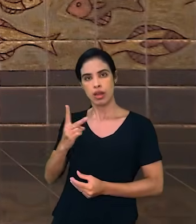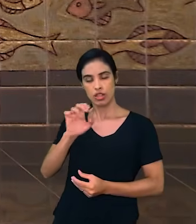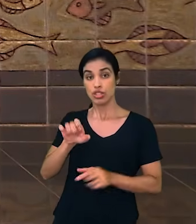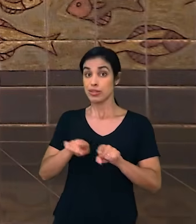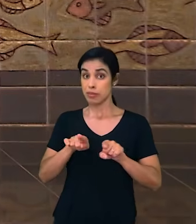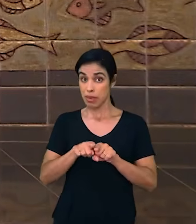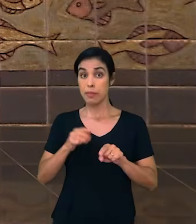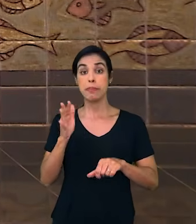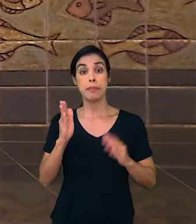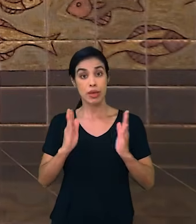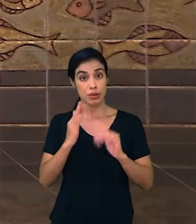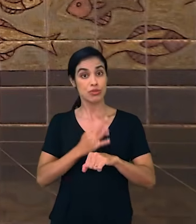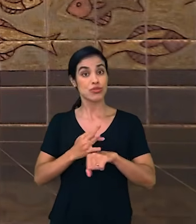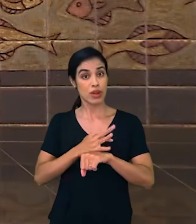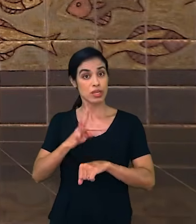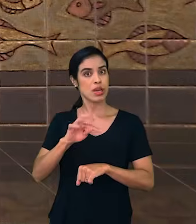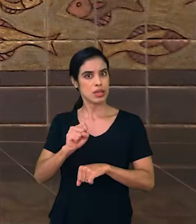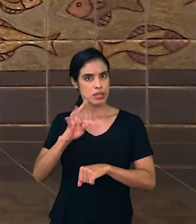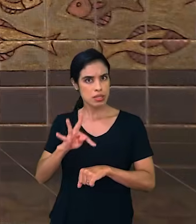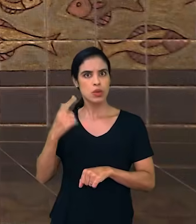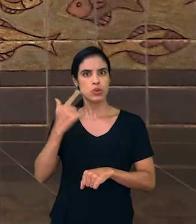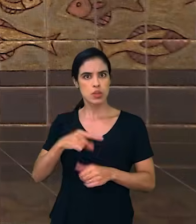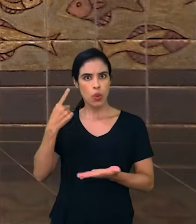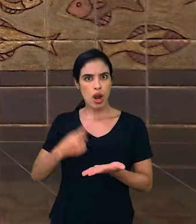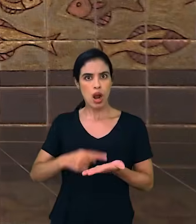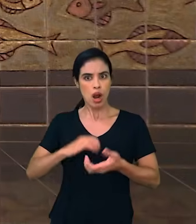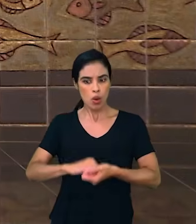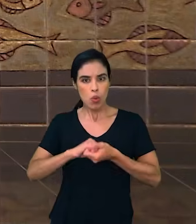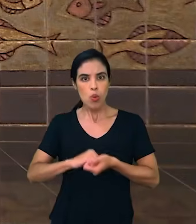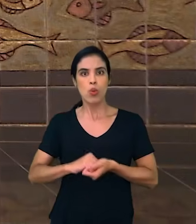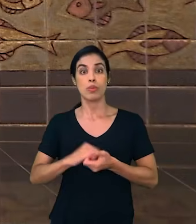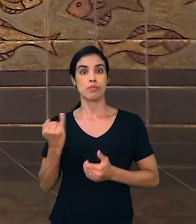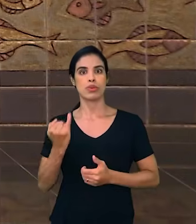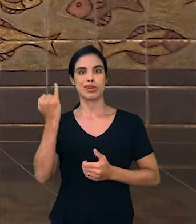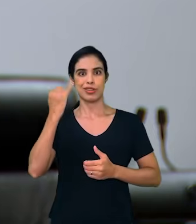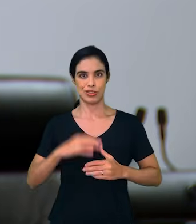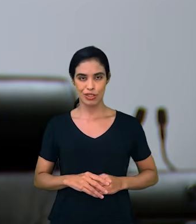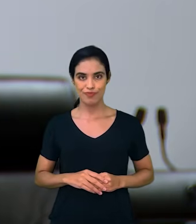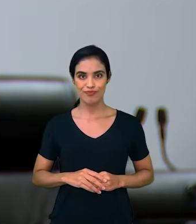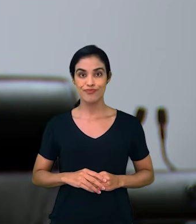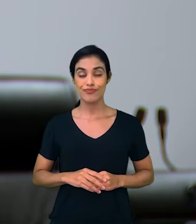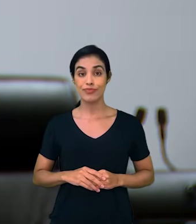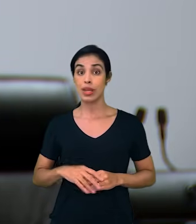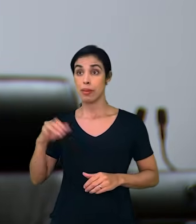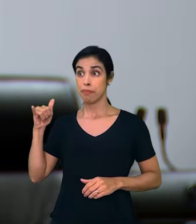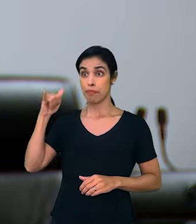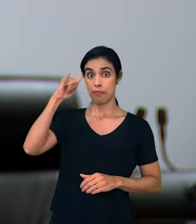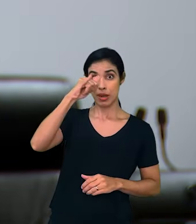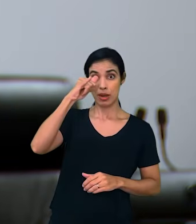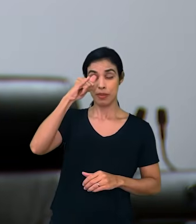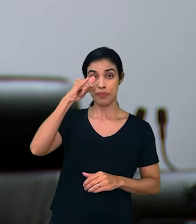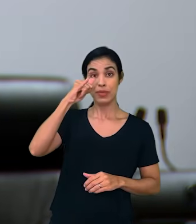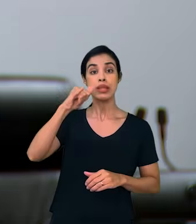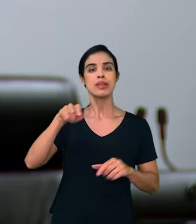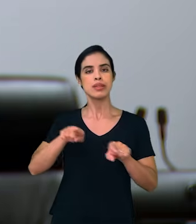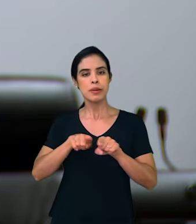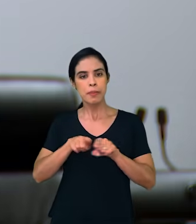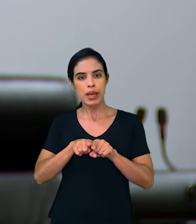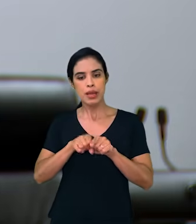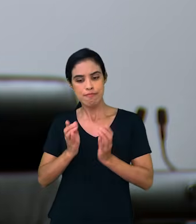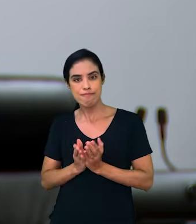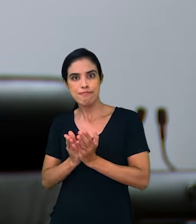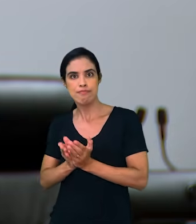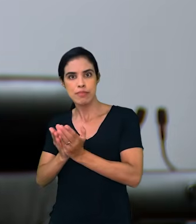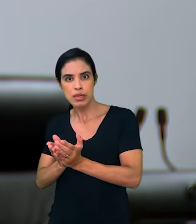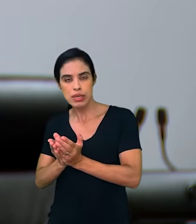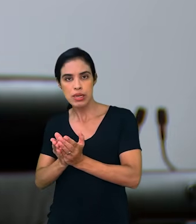TST atuou durante o recesso e fechou acordos importantes. Rocine Gomes. Aeronautas, petroleiros e aquaviários